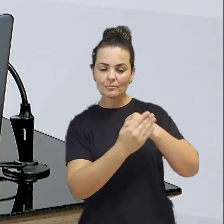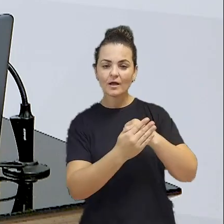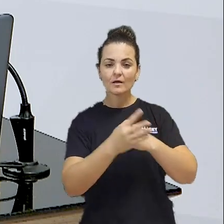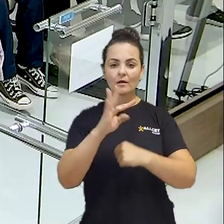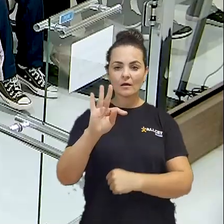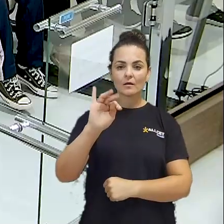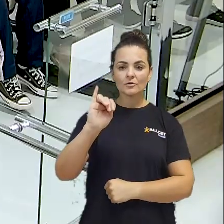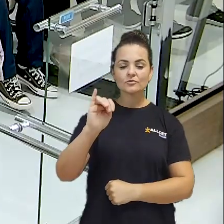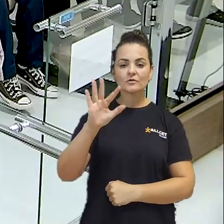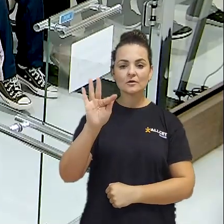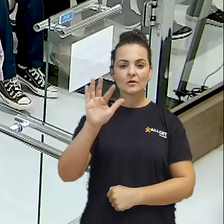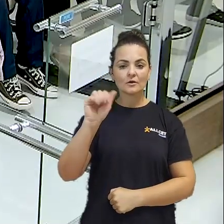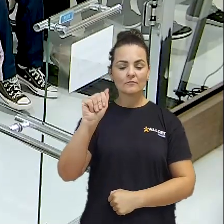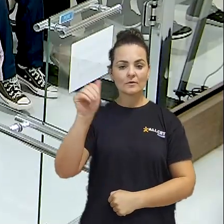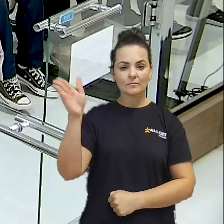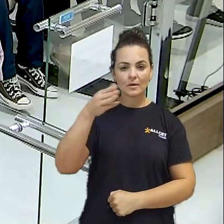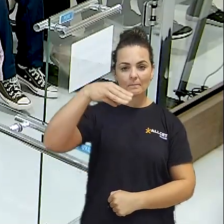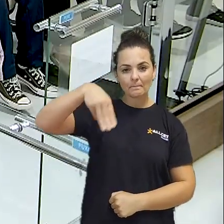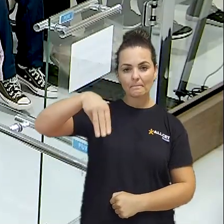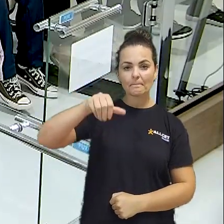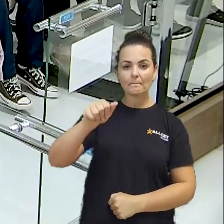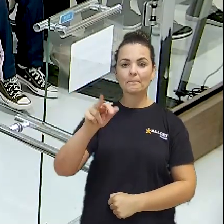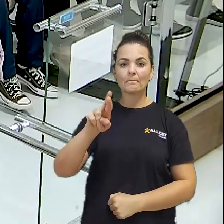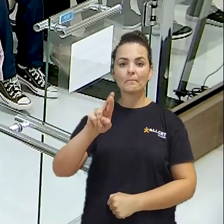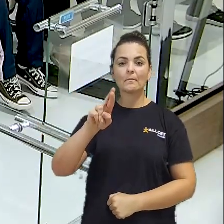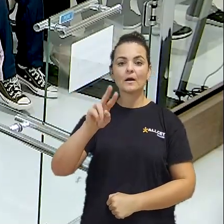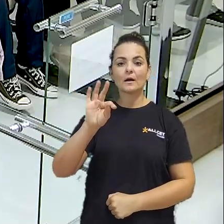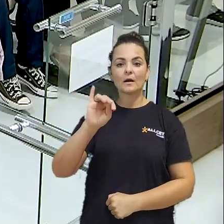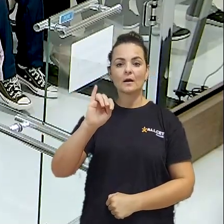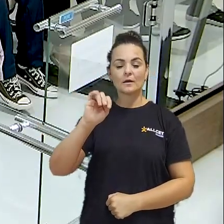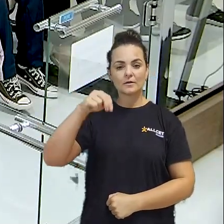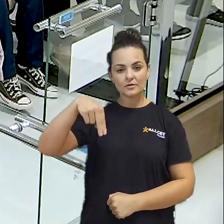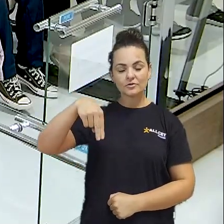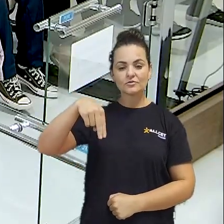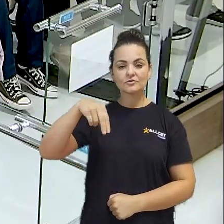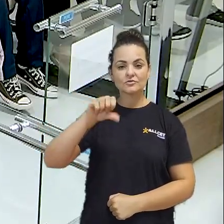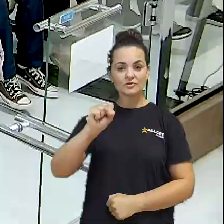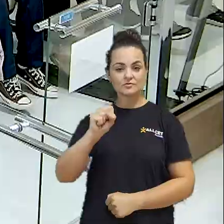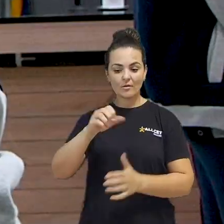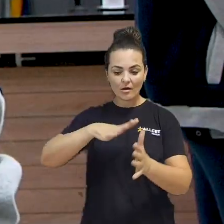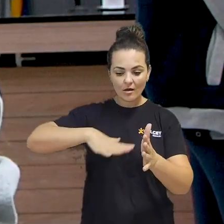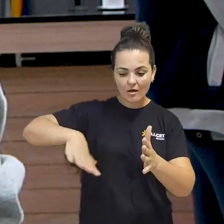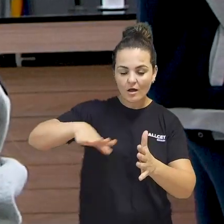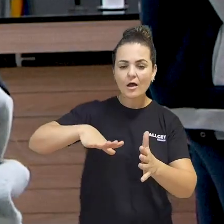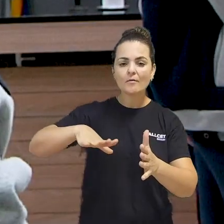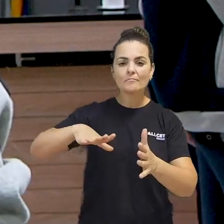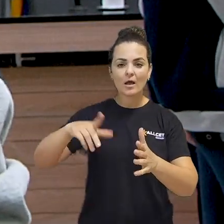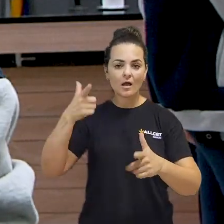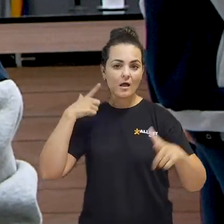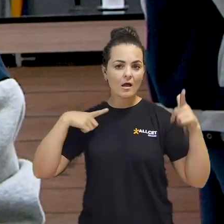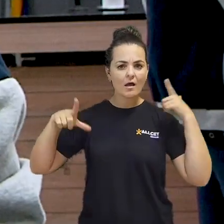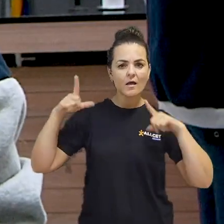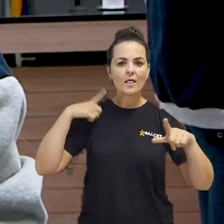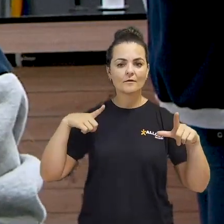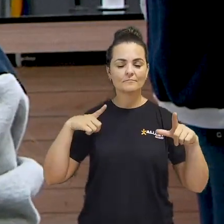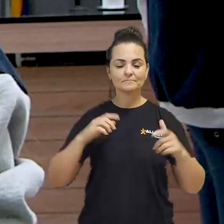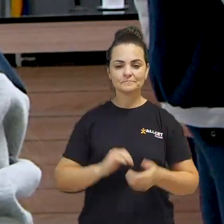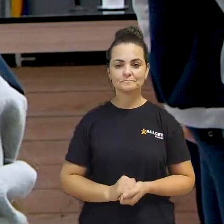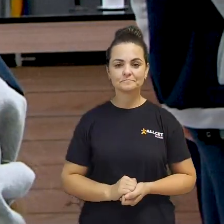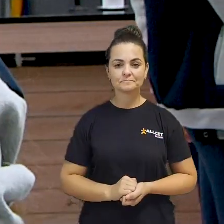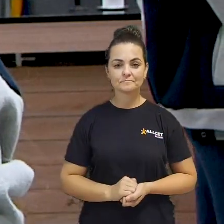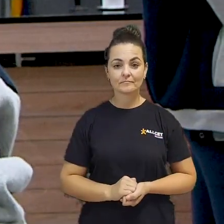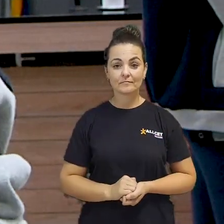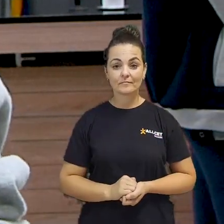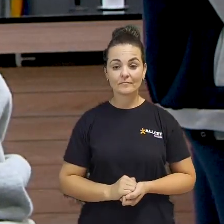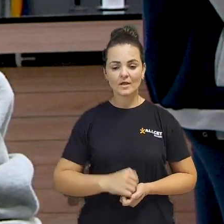tifa Martins com o intuito de viabilizar a implantação de mais uma área de lazer na região eu quis escrever uma área de lazer por